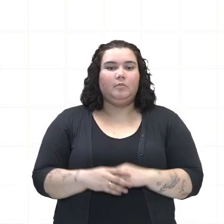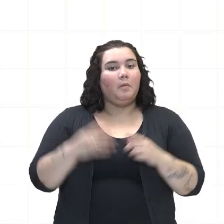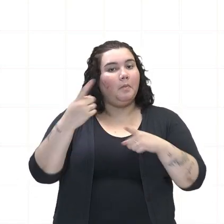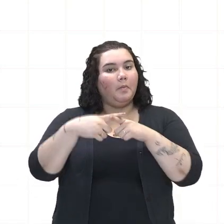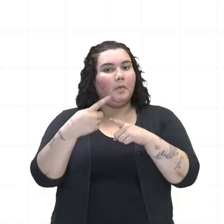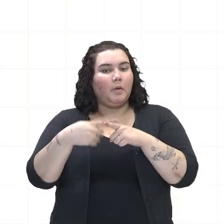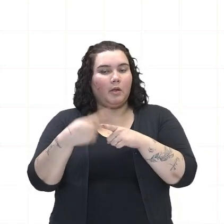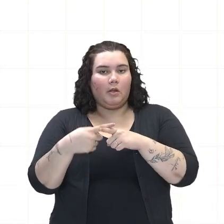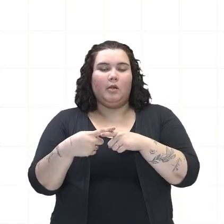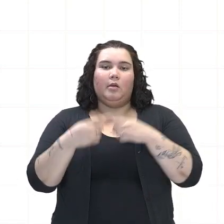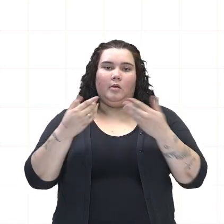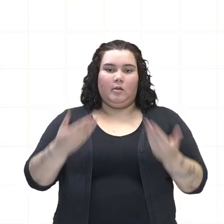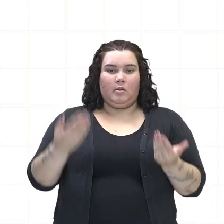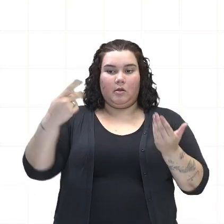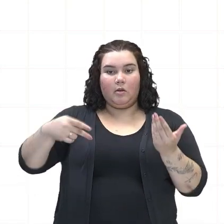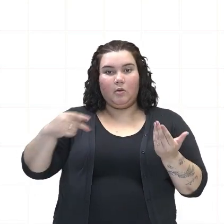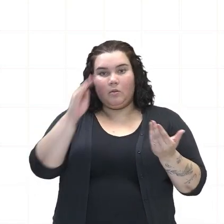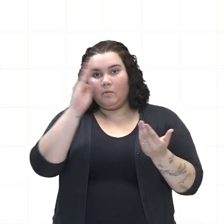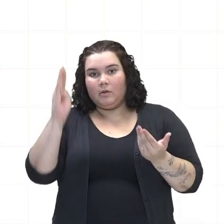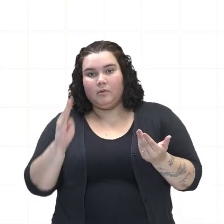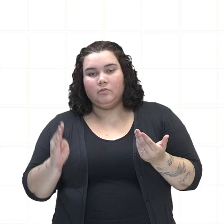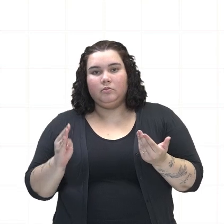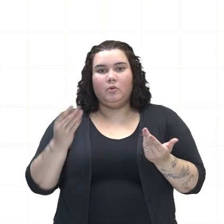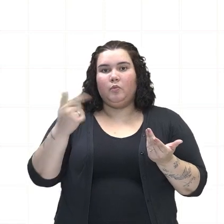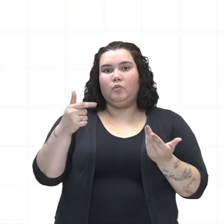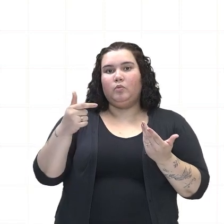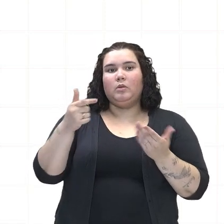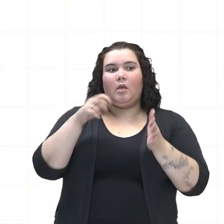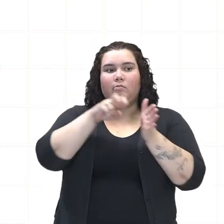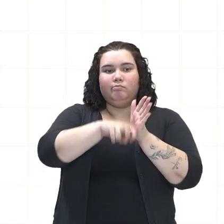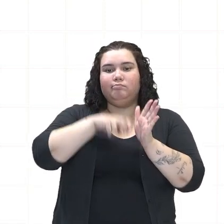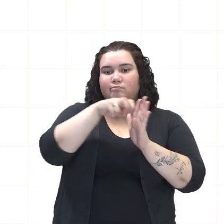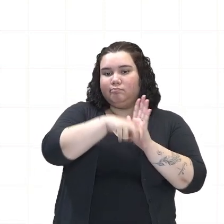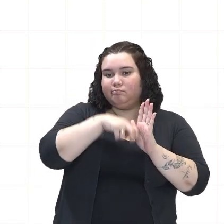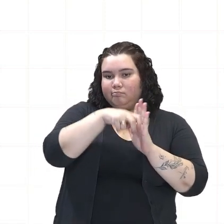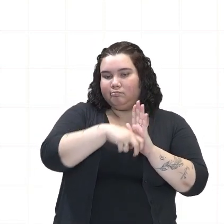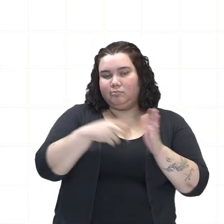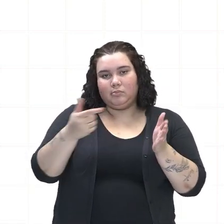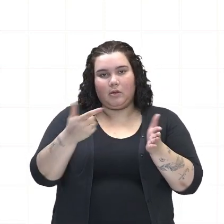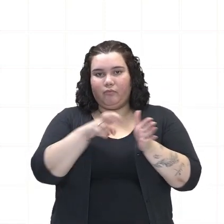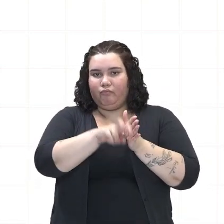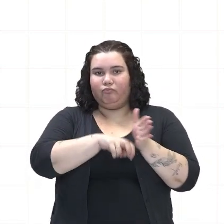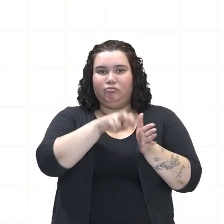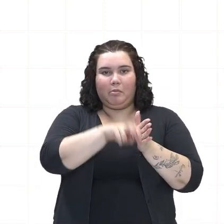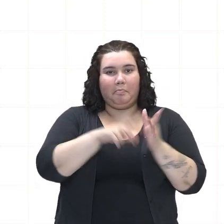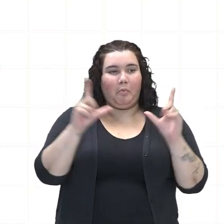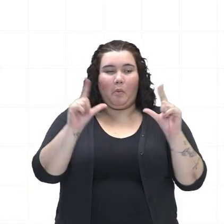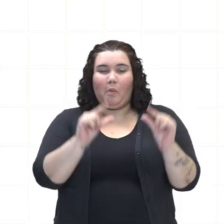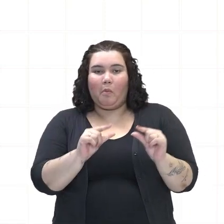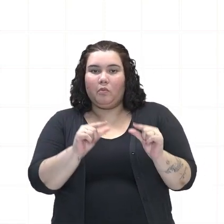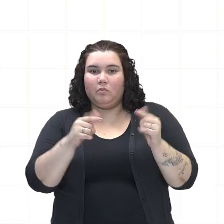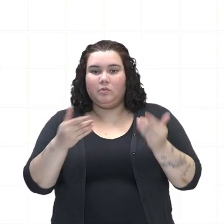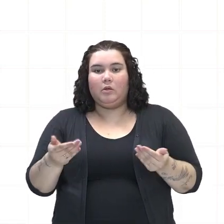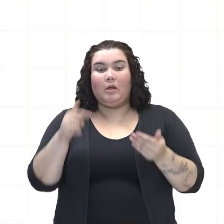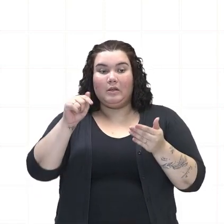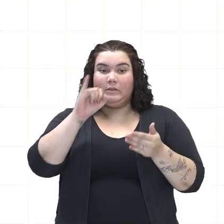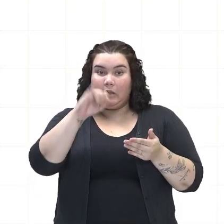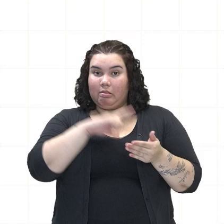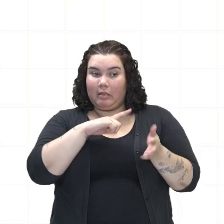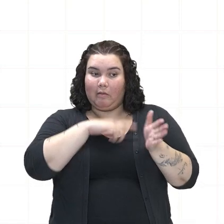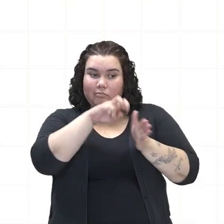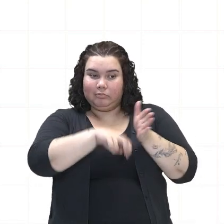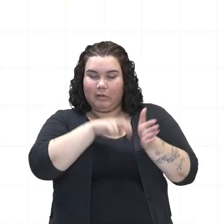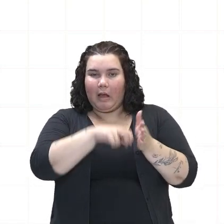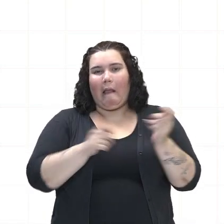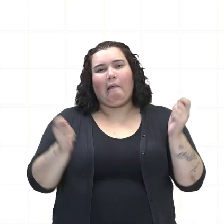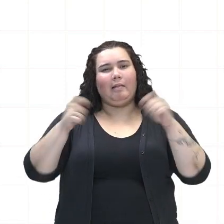Justamente porque no Brasil, por exemplo, não tem muita ferrovia. A ferrovia, os trens, né? Eles transportariam essas carnes,